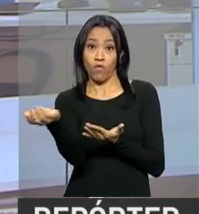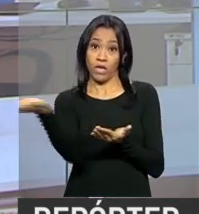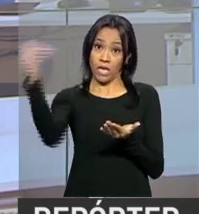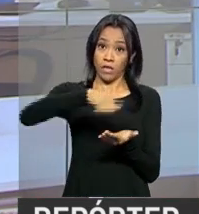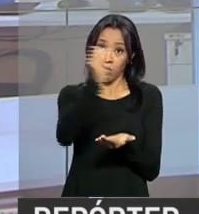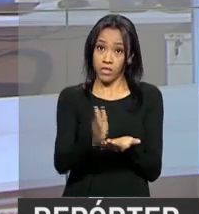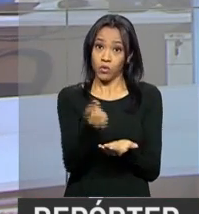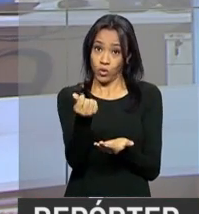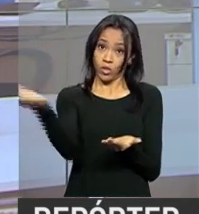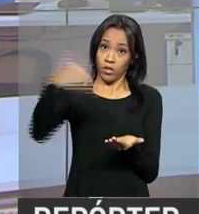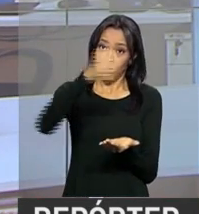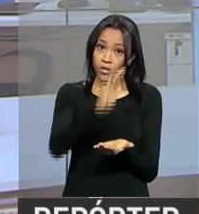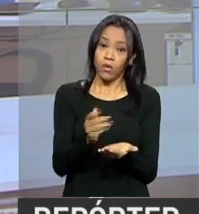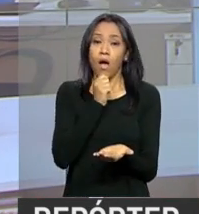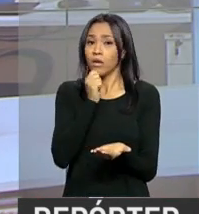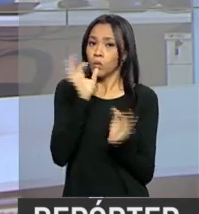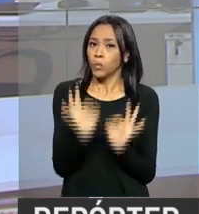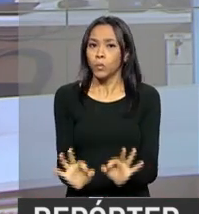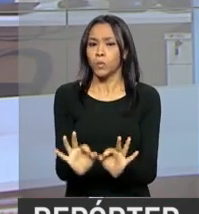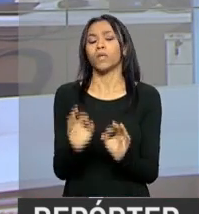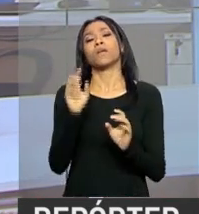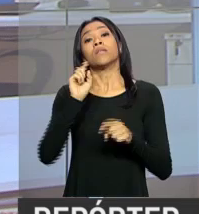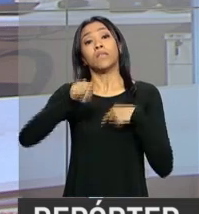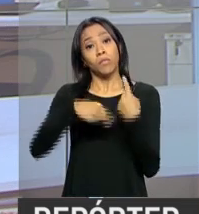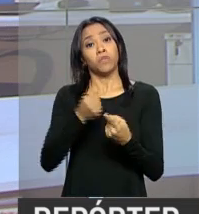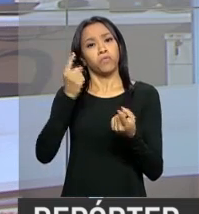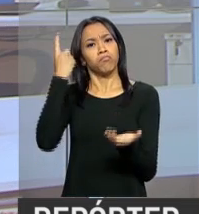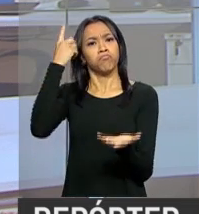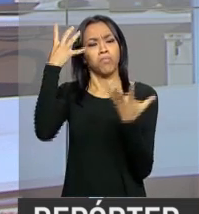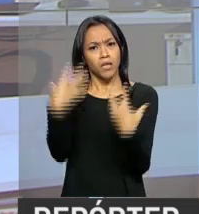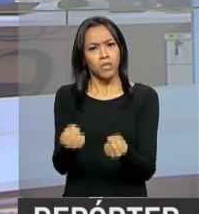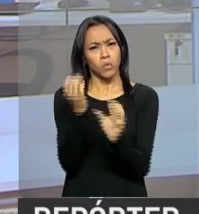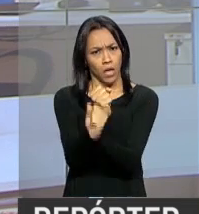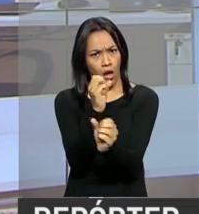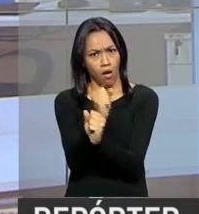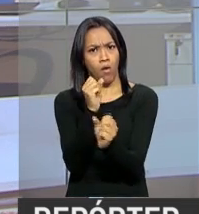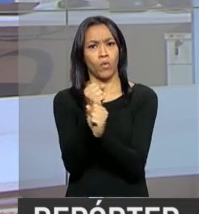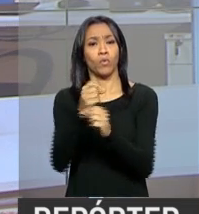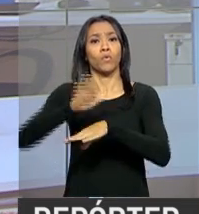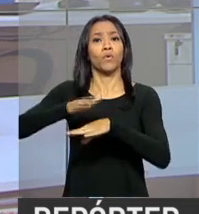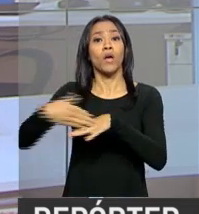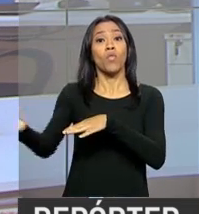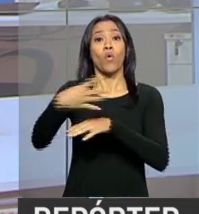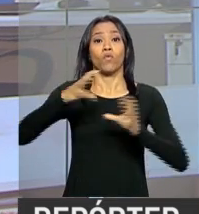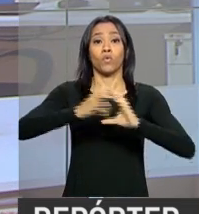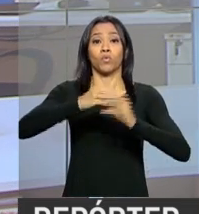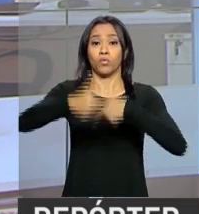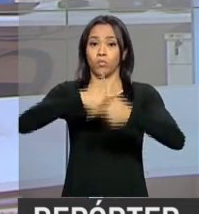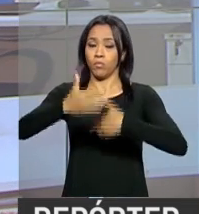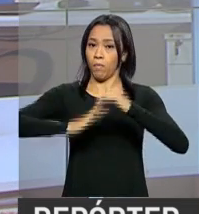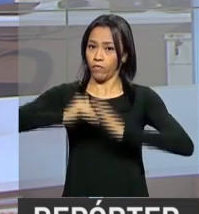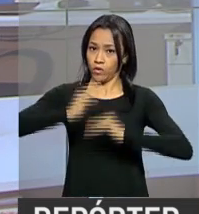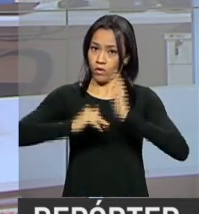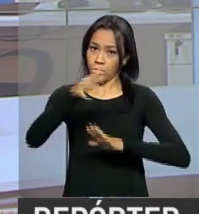relator do projeto de revisão da meta fiscal foi favorável à aprovação dos cálculos feitos pela nova equipe econômica.